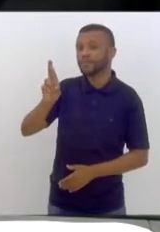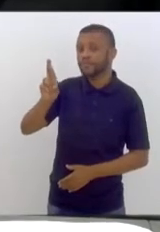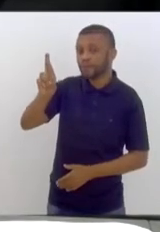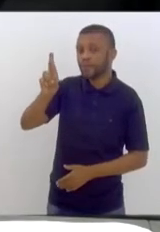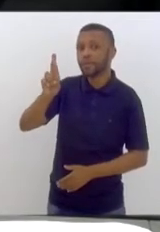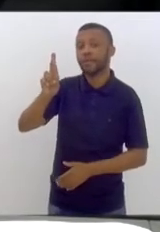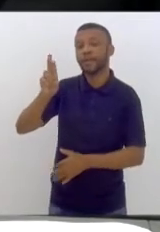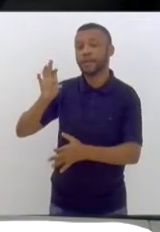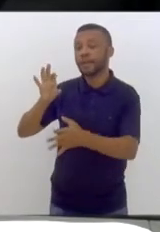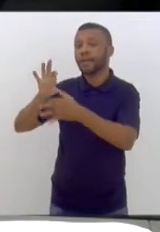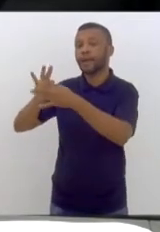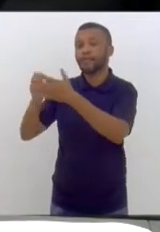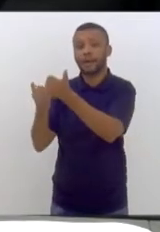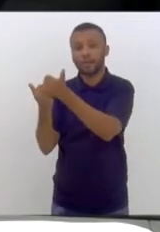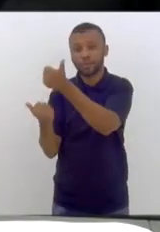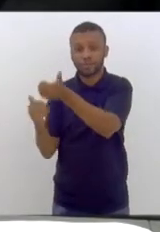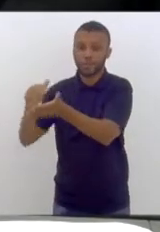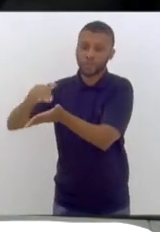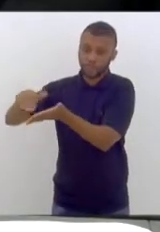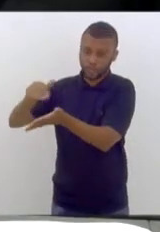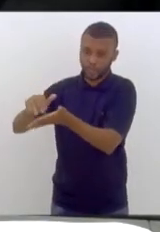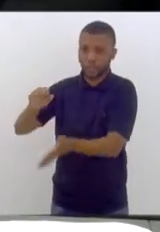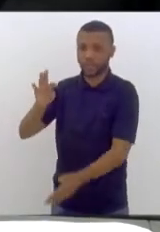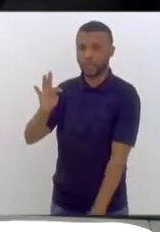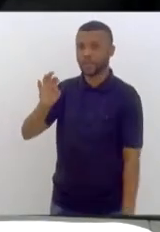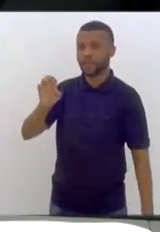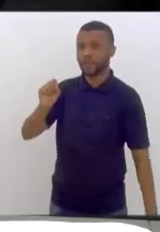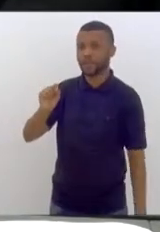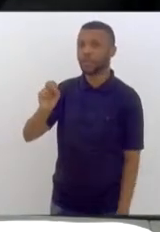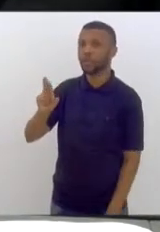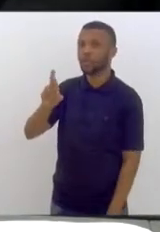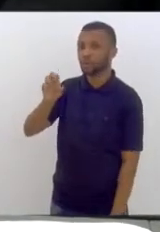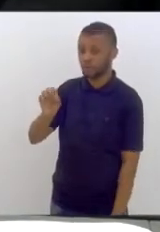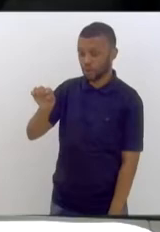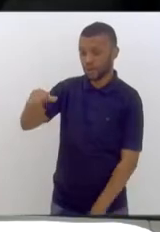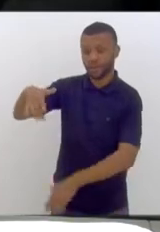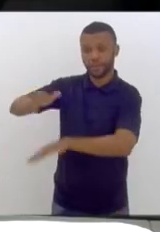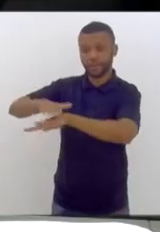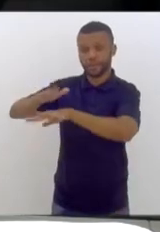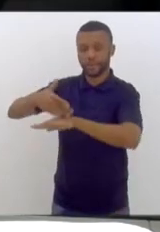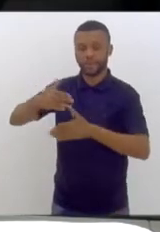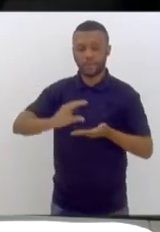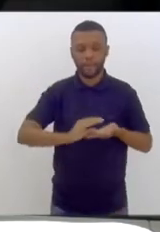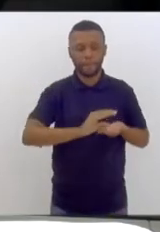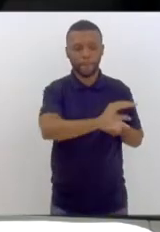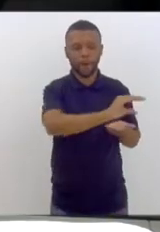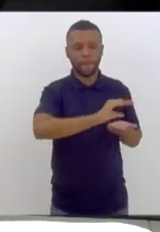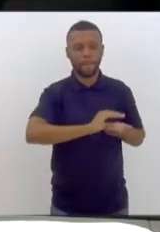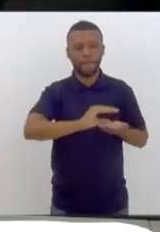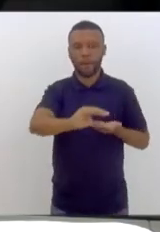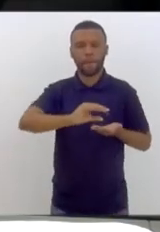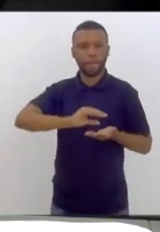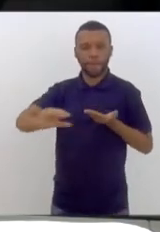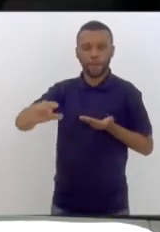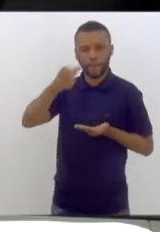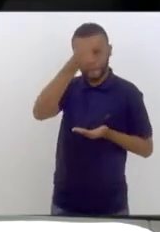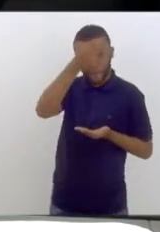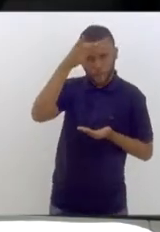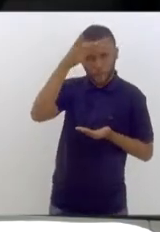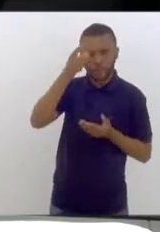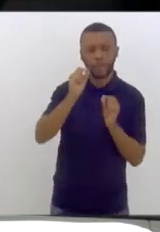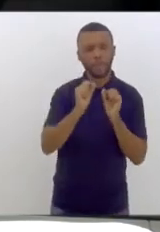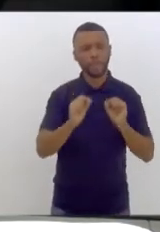Tesouro, faz o repasse aos municípios, certo? Então, assim, por que que eu